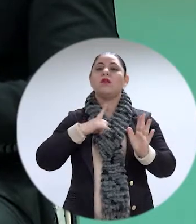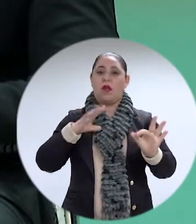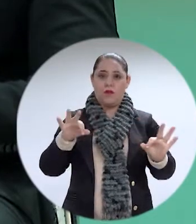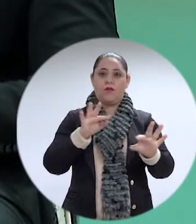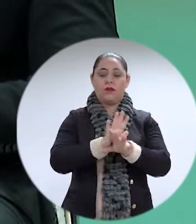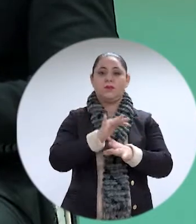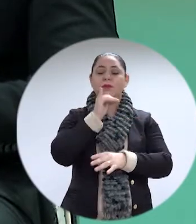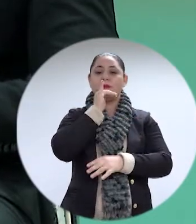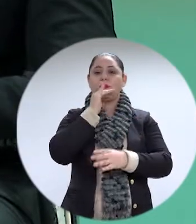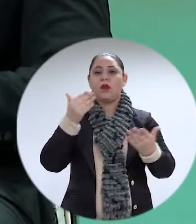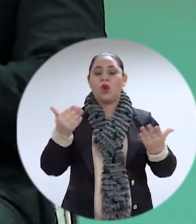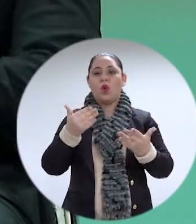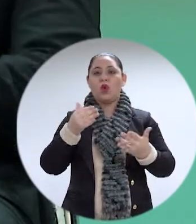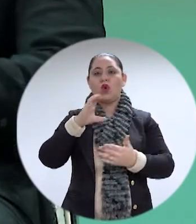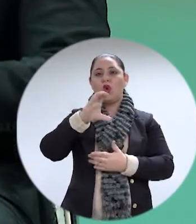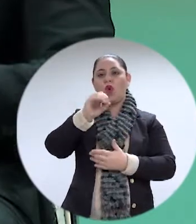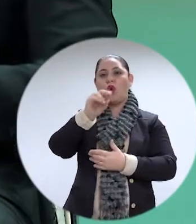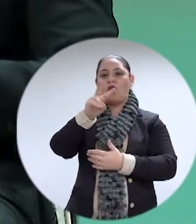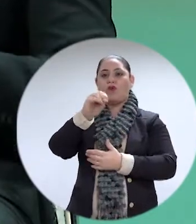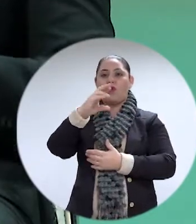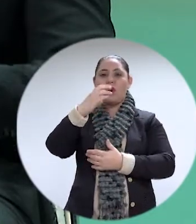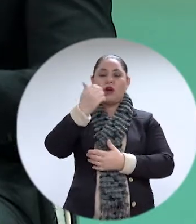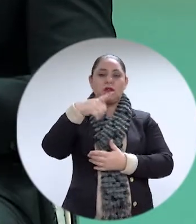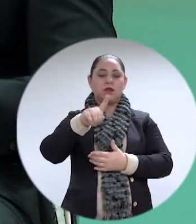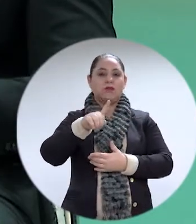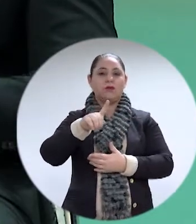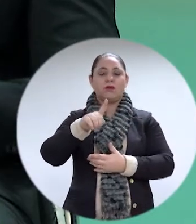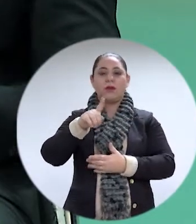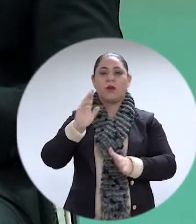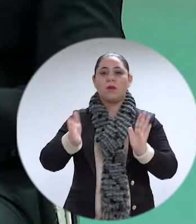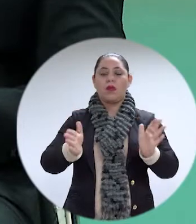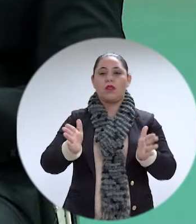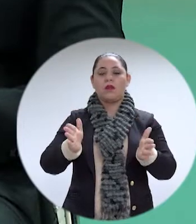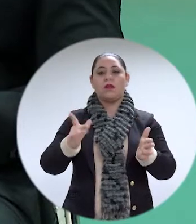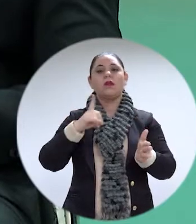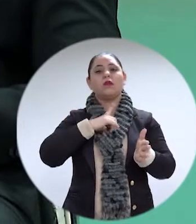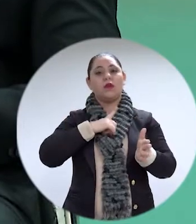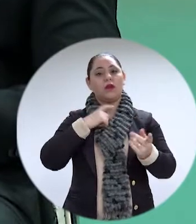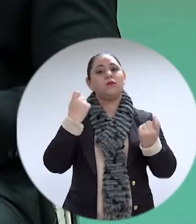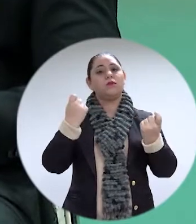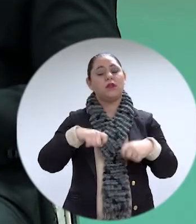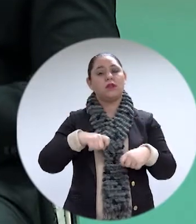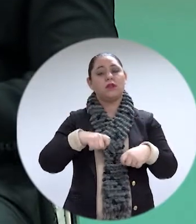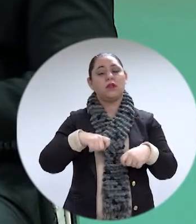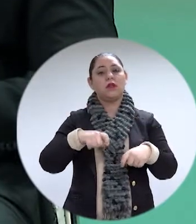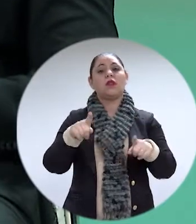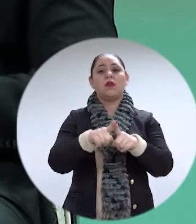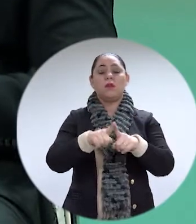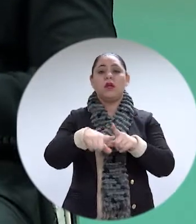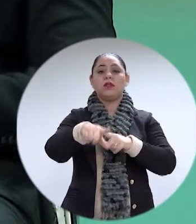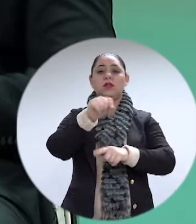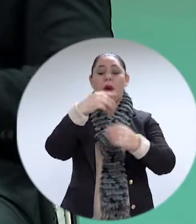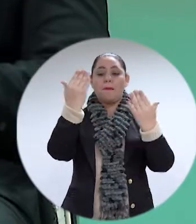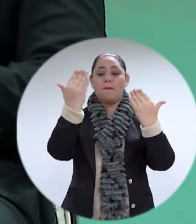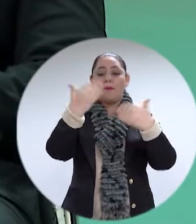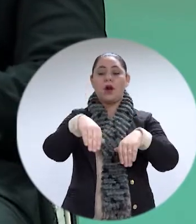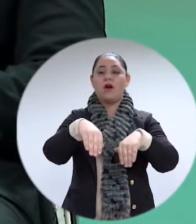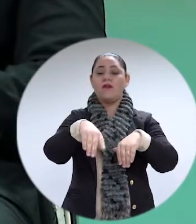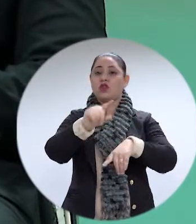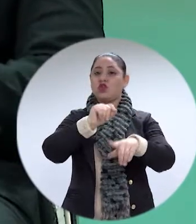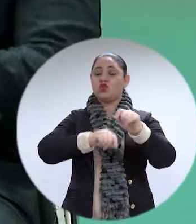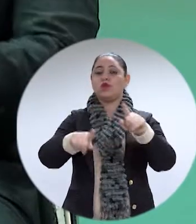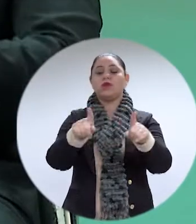prazo determinado, um modelo muito parecido que a gente já tem hoje. A contratação por prazo determinado, ela tem que se dar através de processo